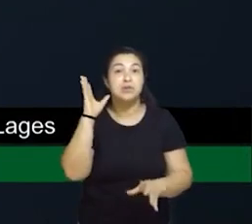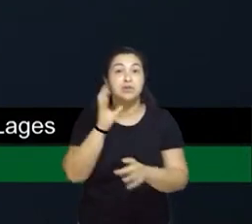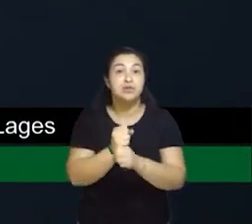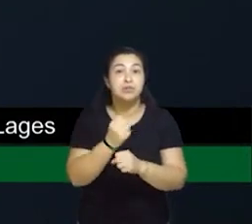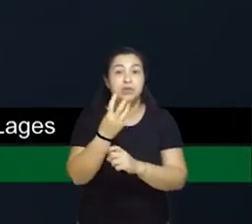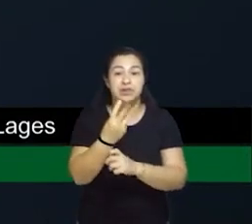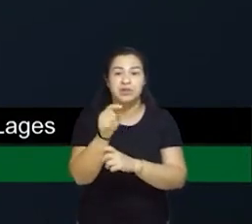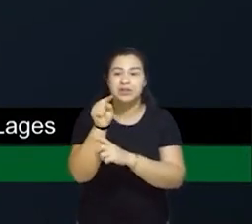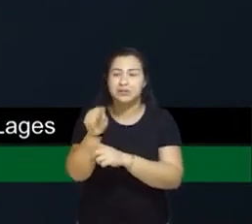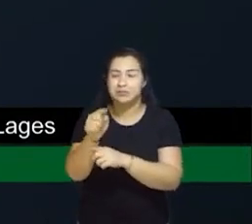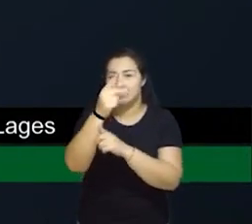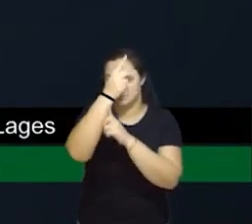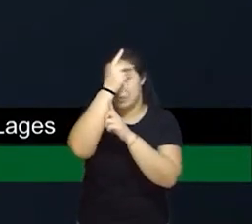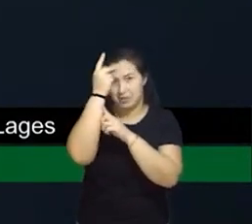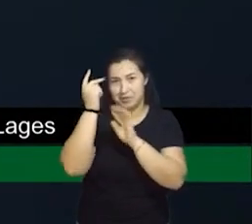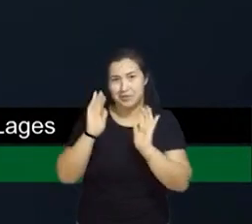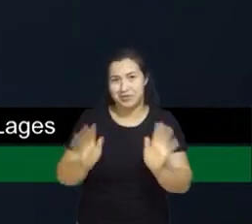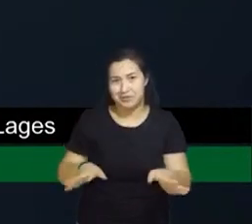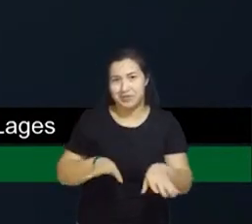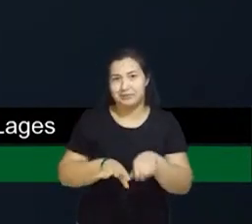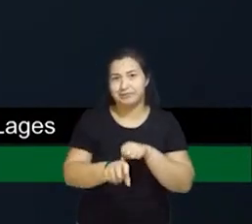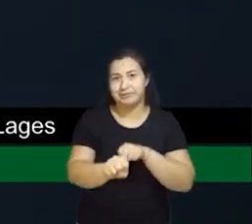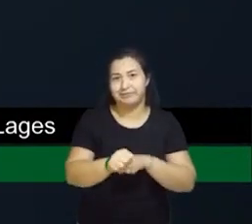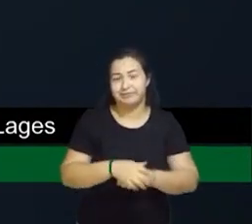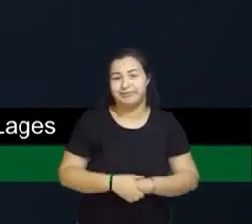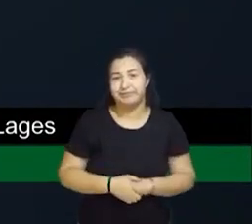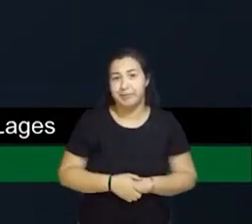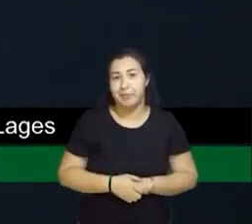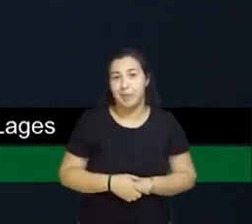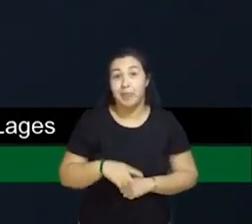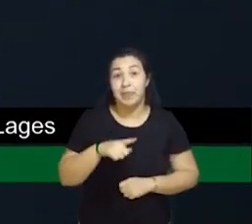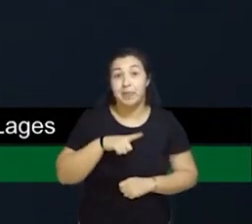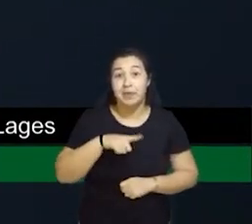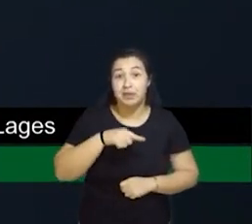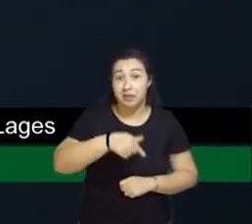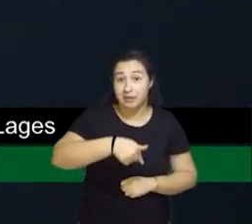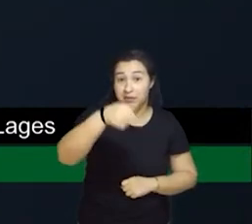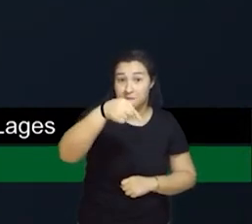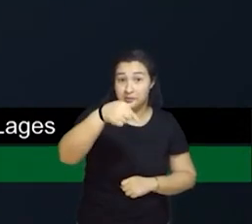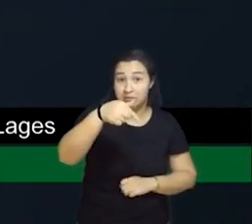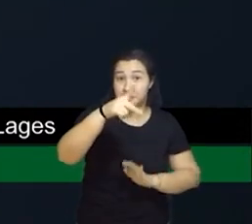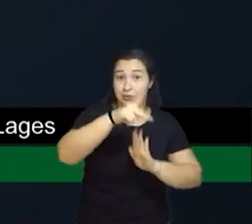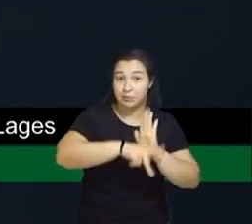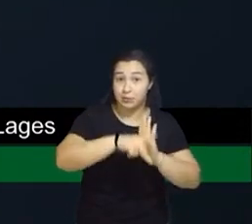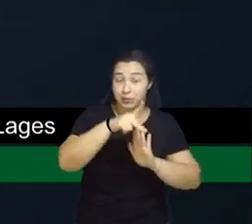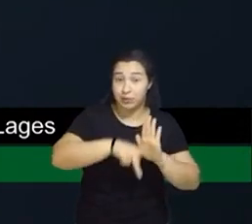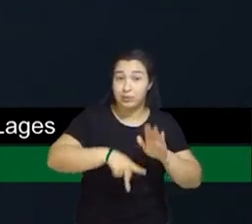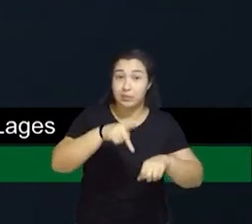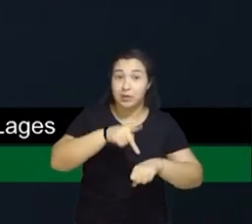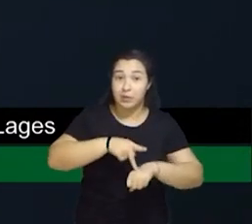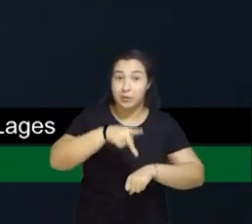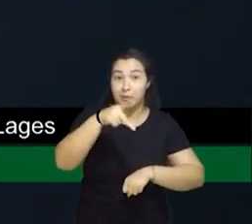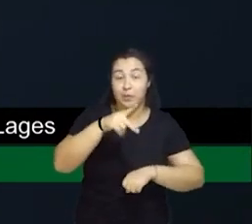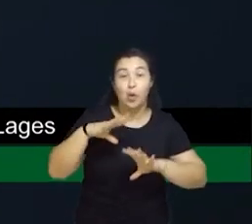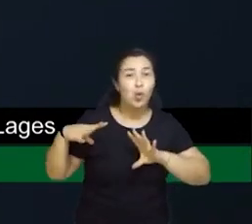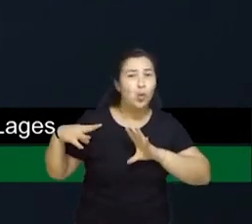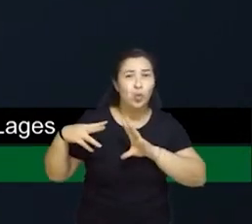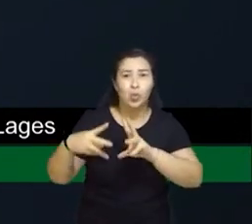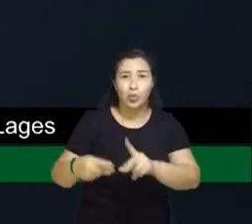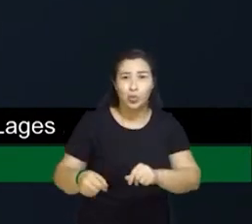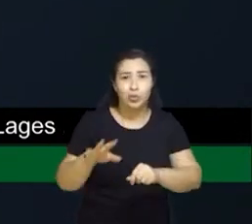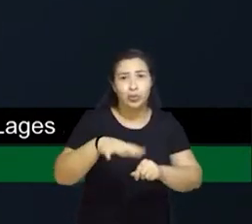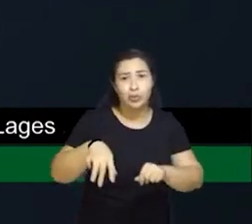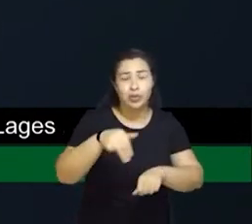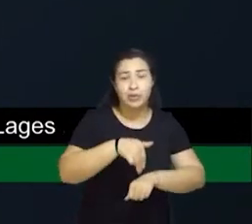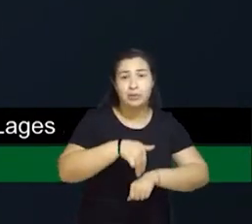graduados. Temos hoje 7 programas de pós-graduação, todos eles em nível de mestrado